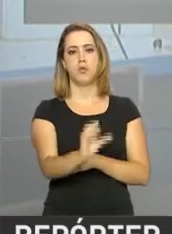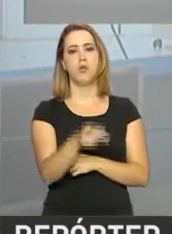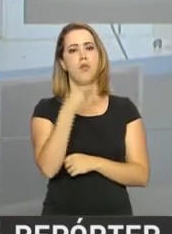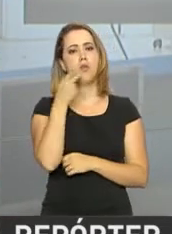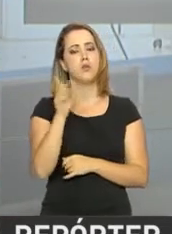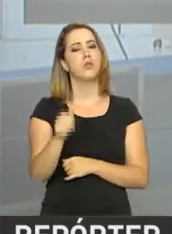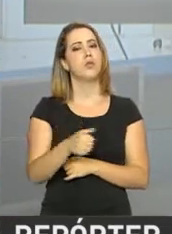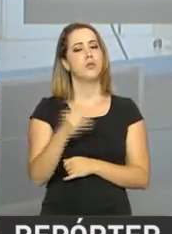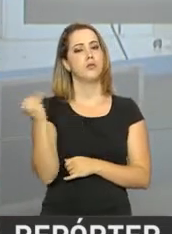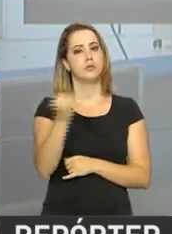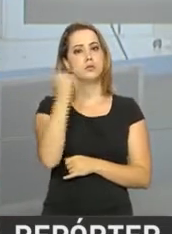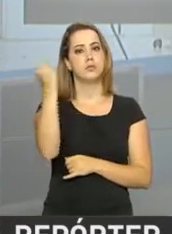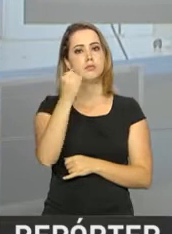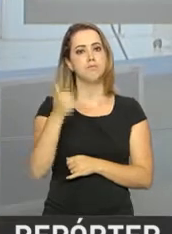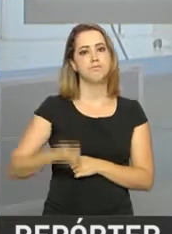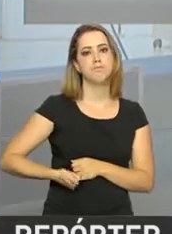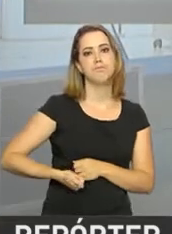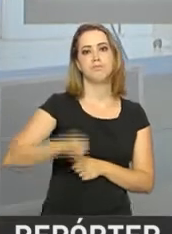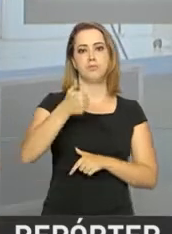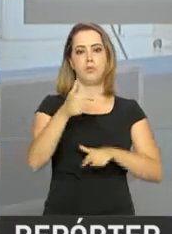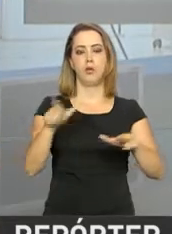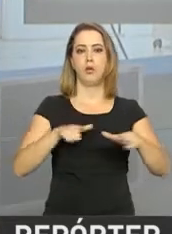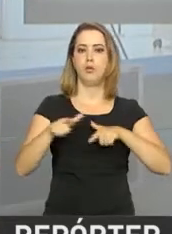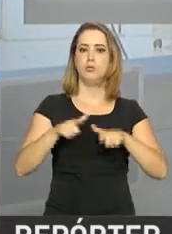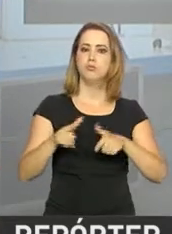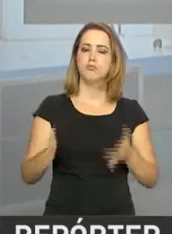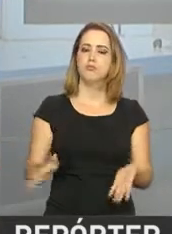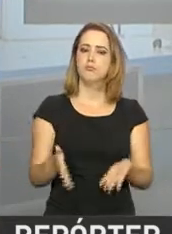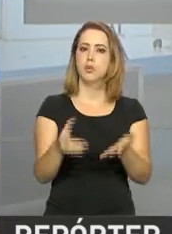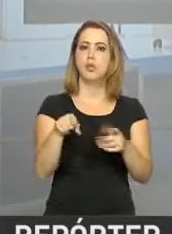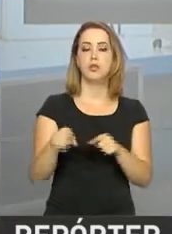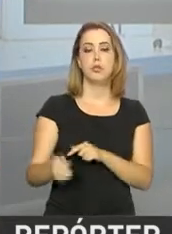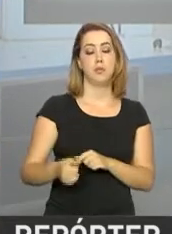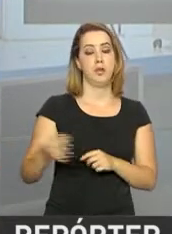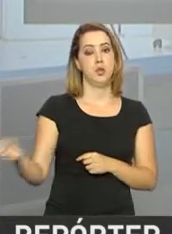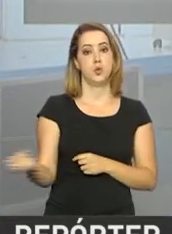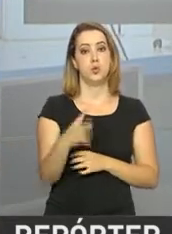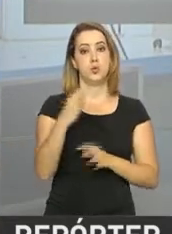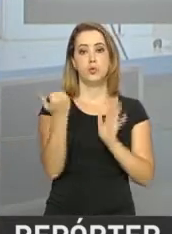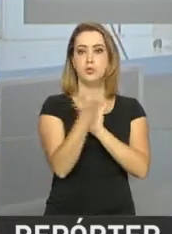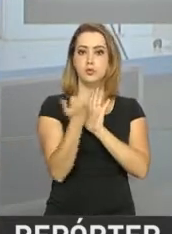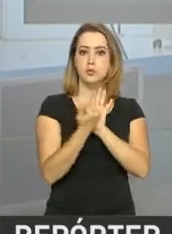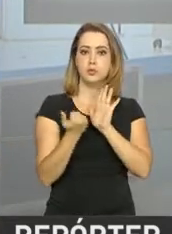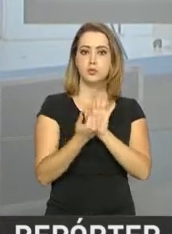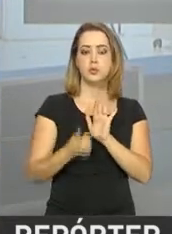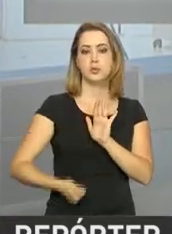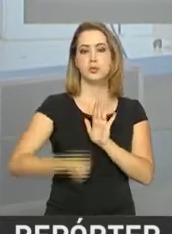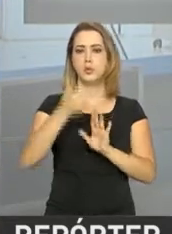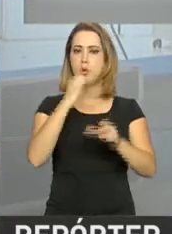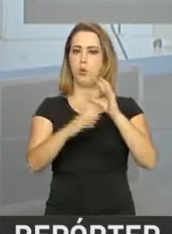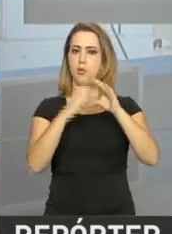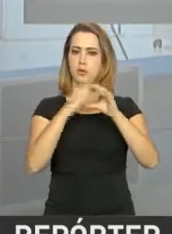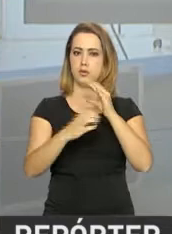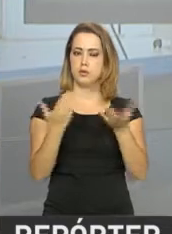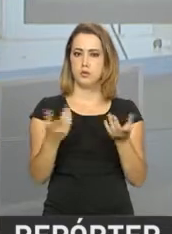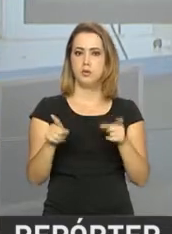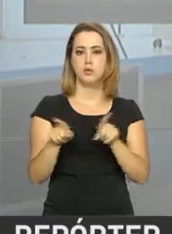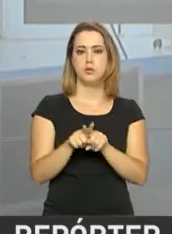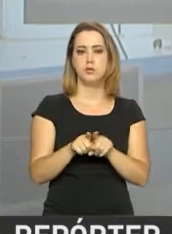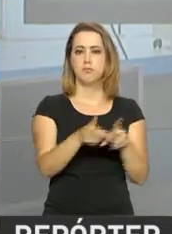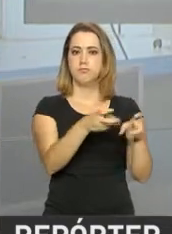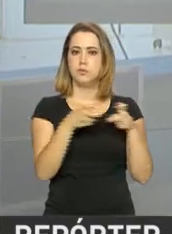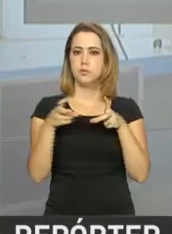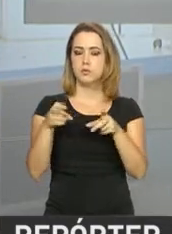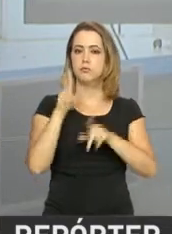valorizar os funcionários e disse que modernizar a programação vai tornar a comunicação da empresa mais dinâmica atendendo às